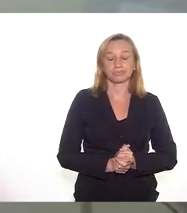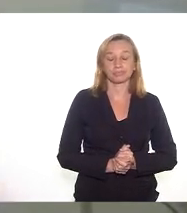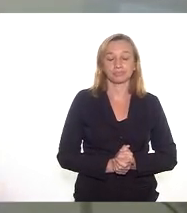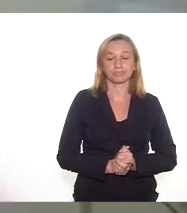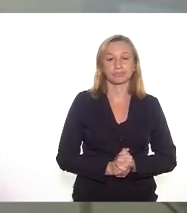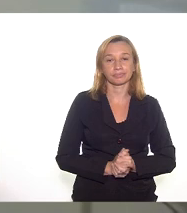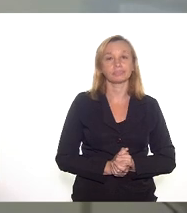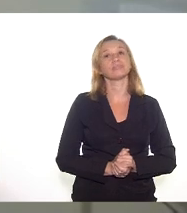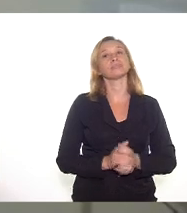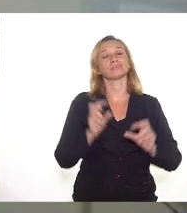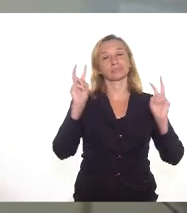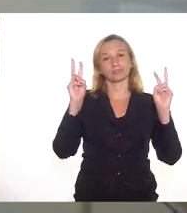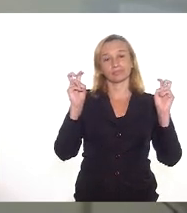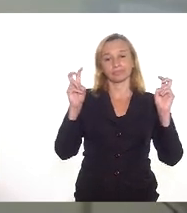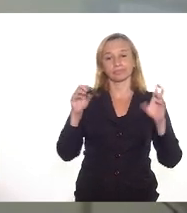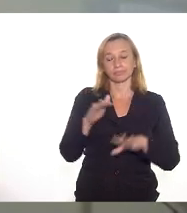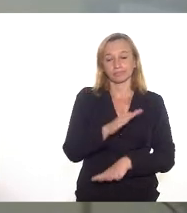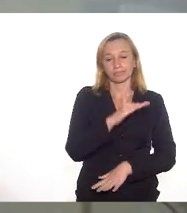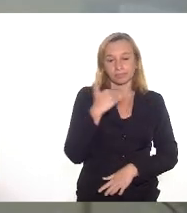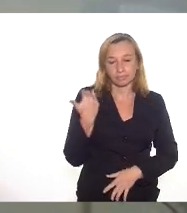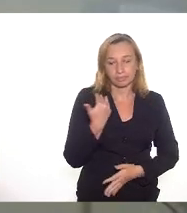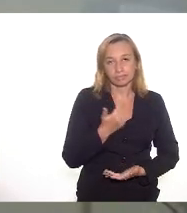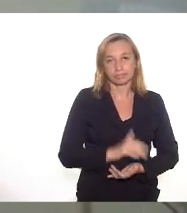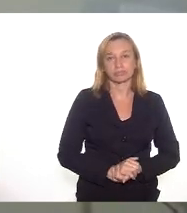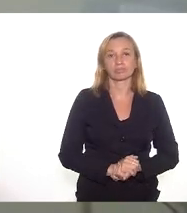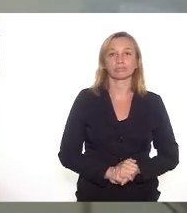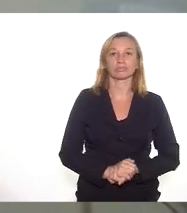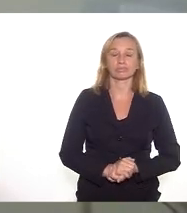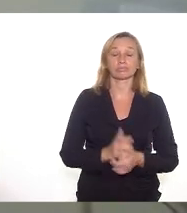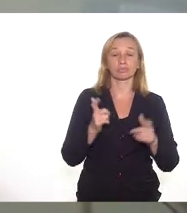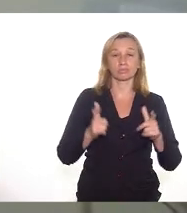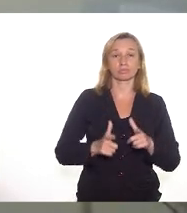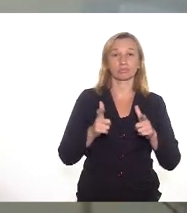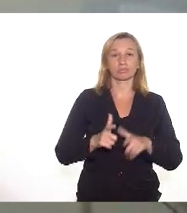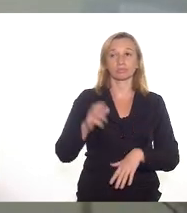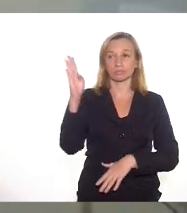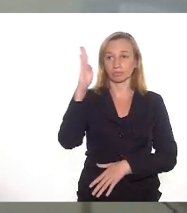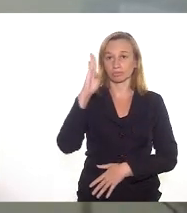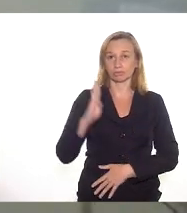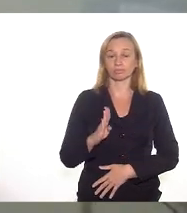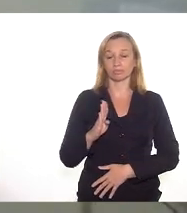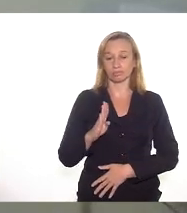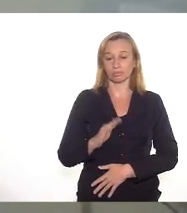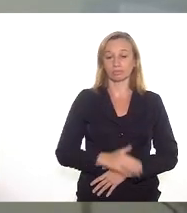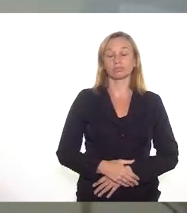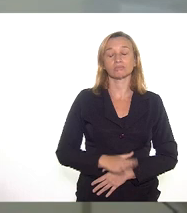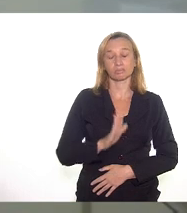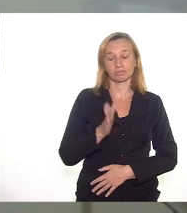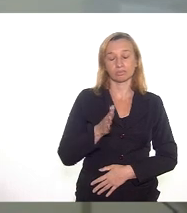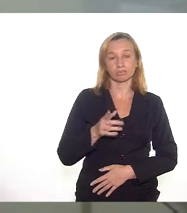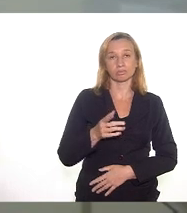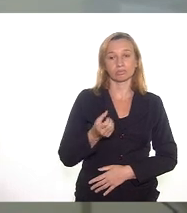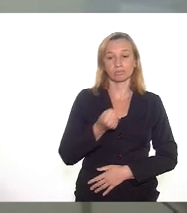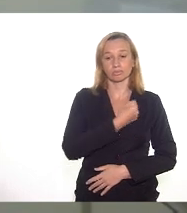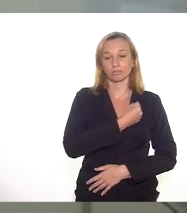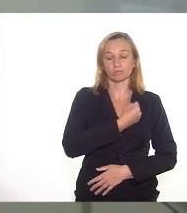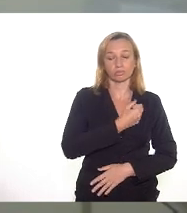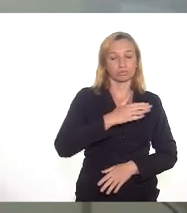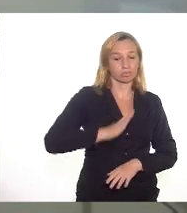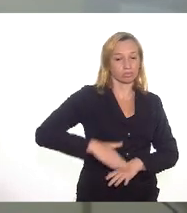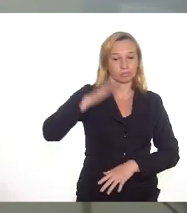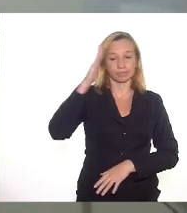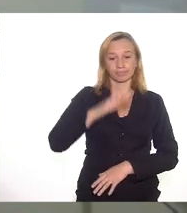clima de morte, onde o Brasil já sobe do